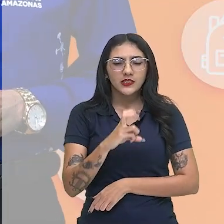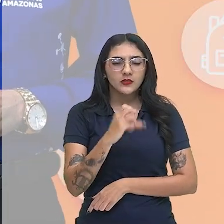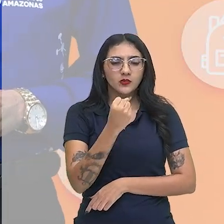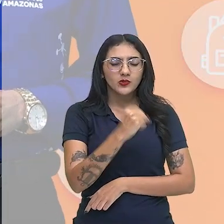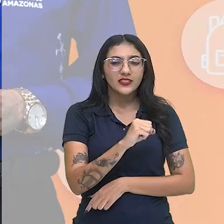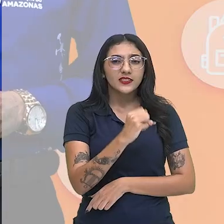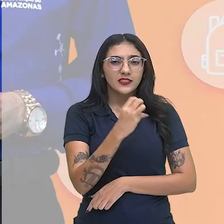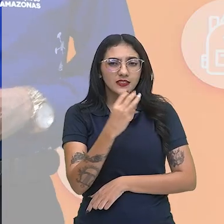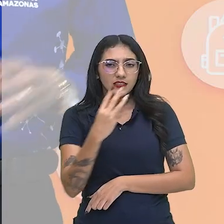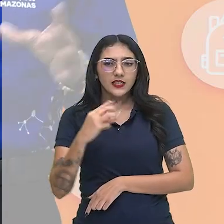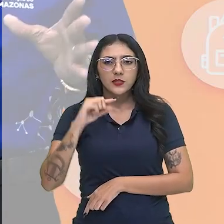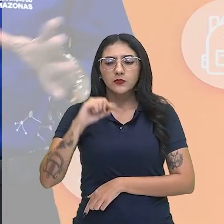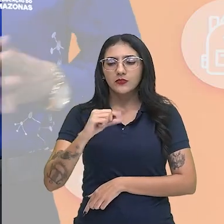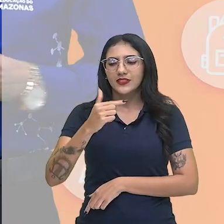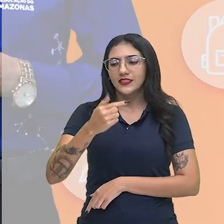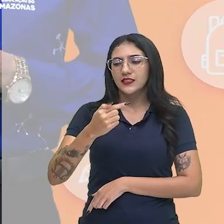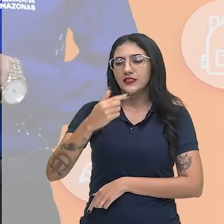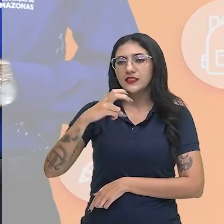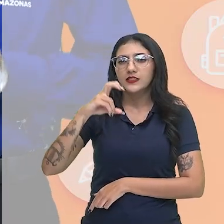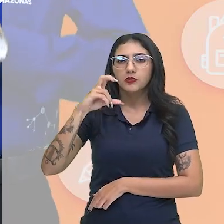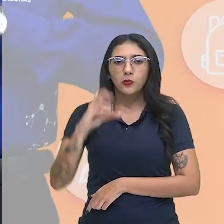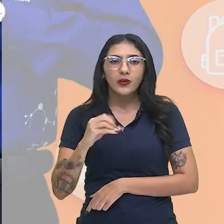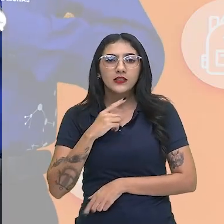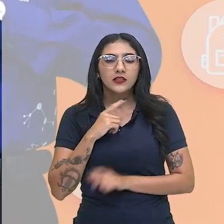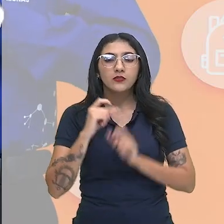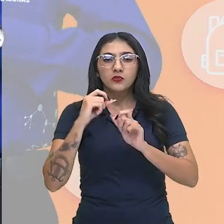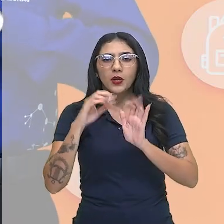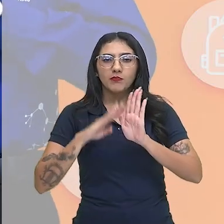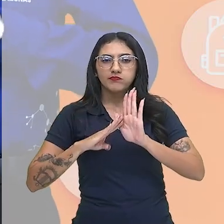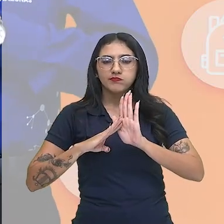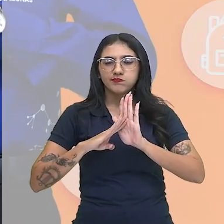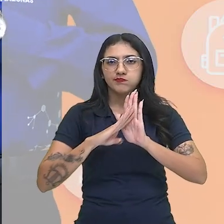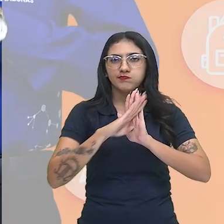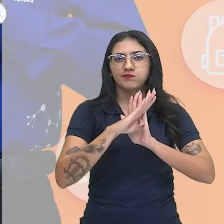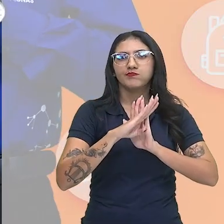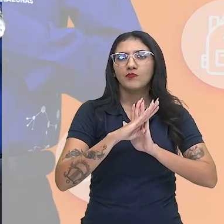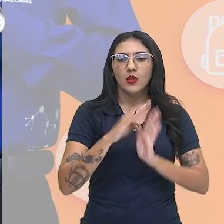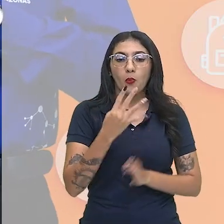212.583.750 habitantes, o que representa um crescimento de